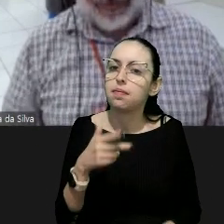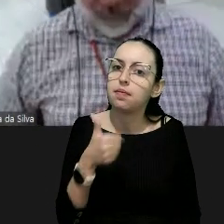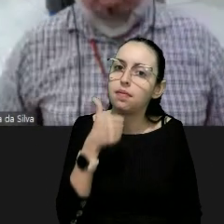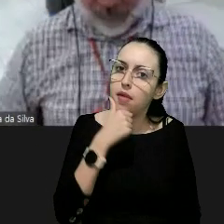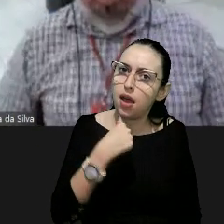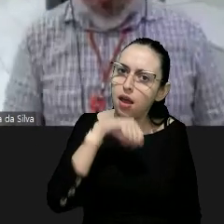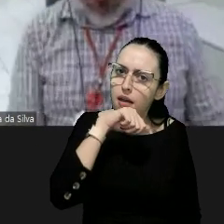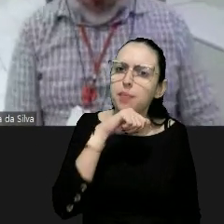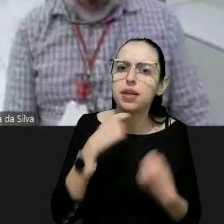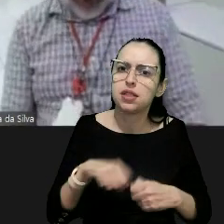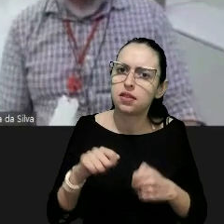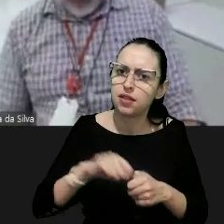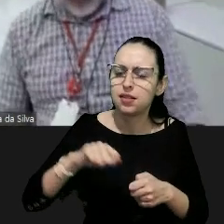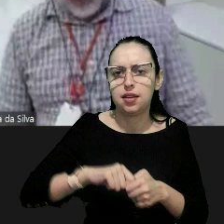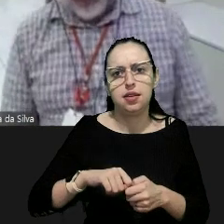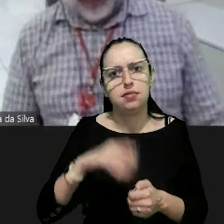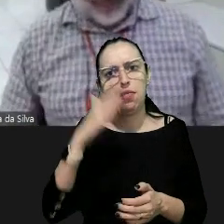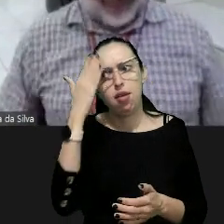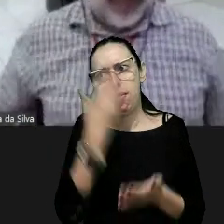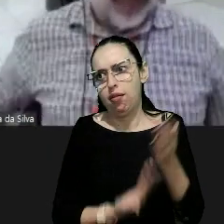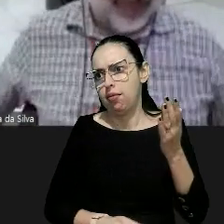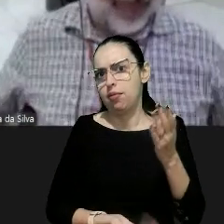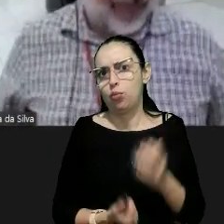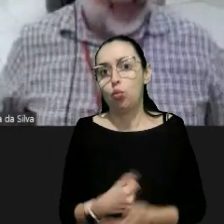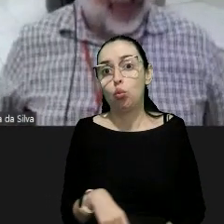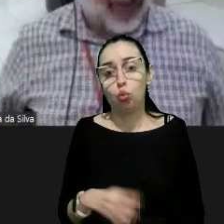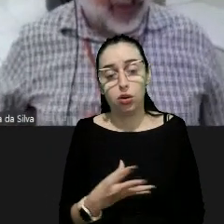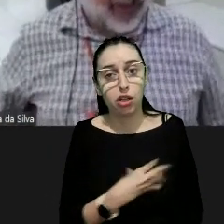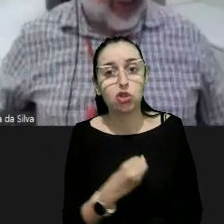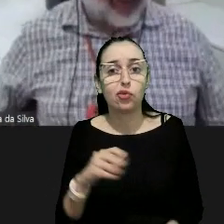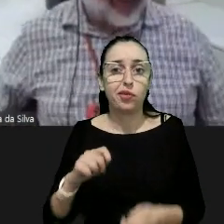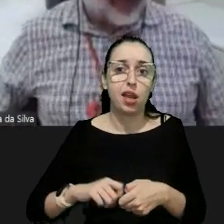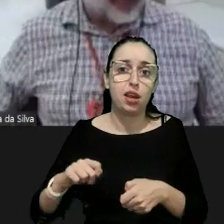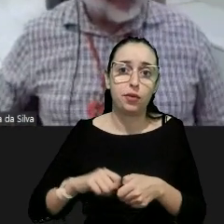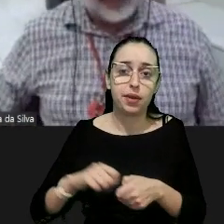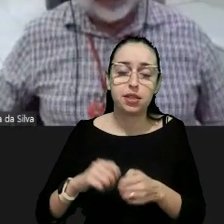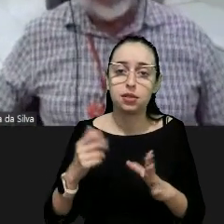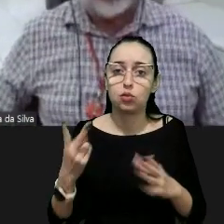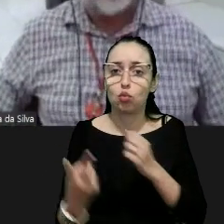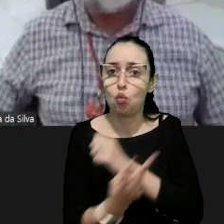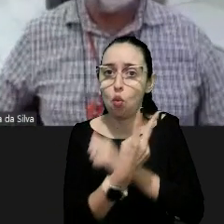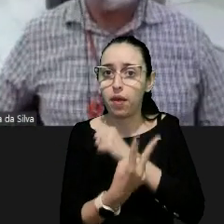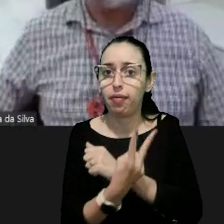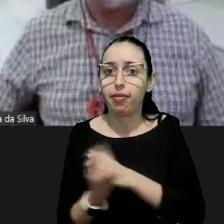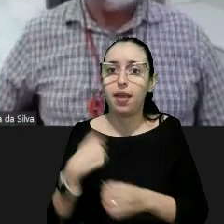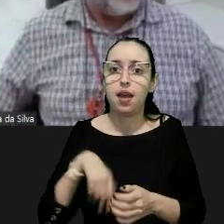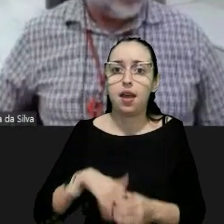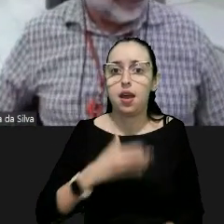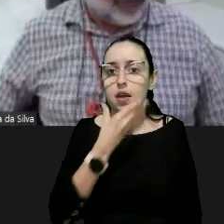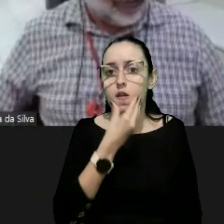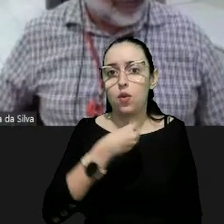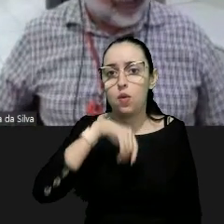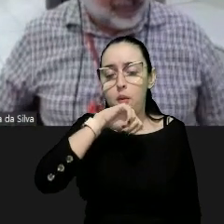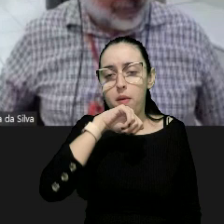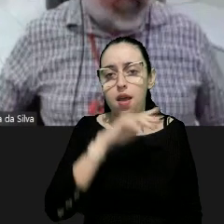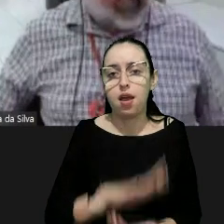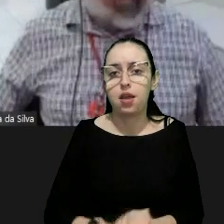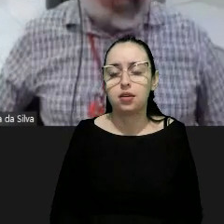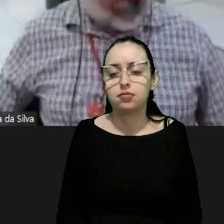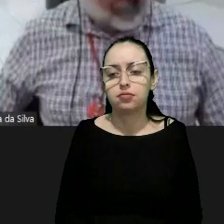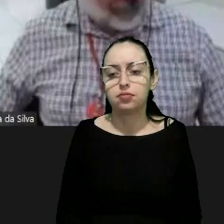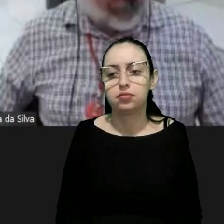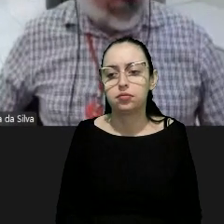não falando, pai, tem que fazer isso, pai, que absurdo, pai, que é o que os filhos fazem com o intuito de proteger e